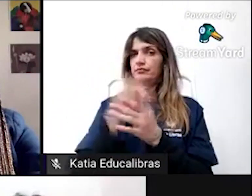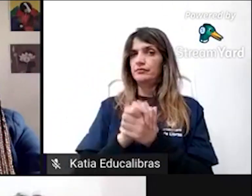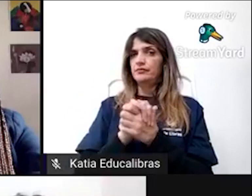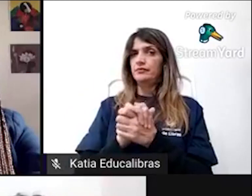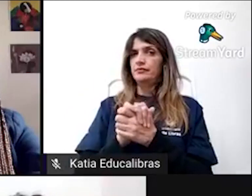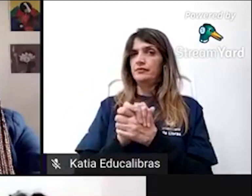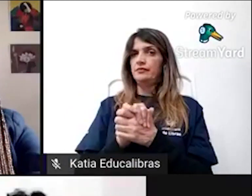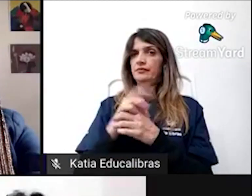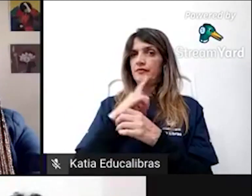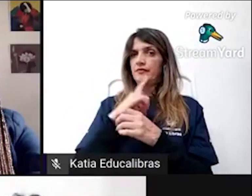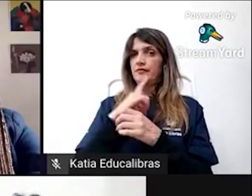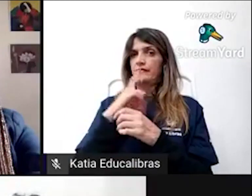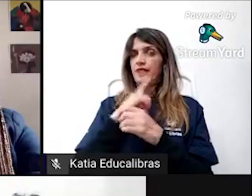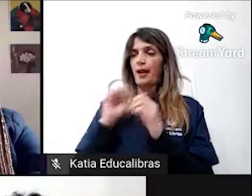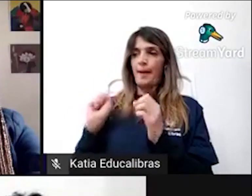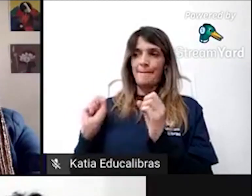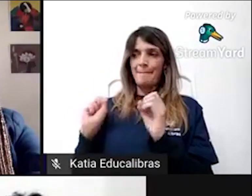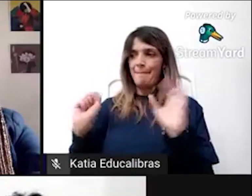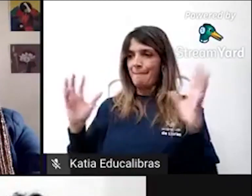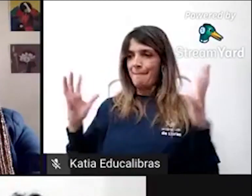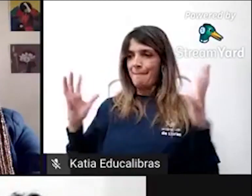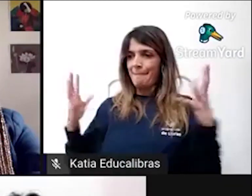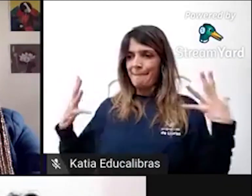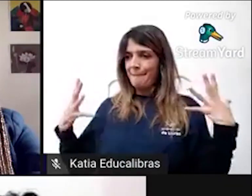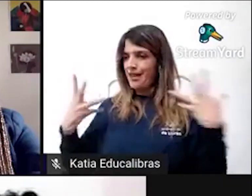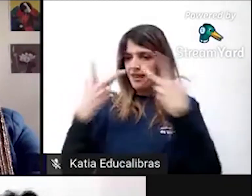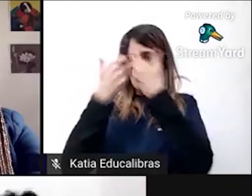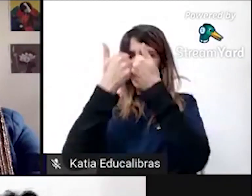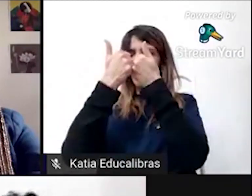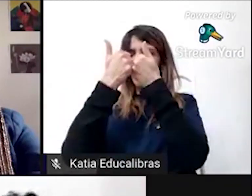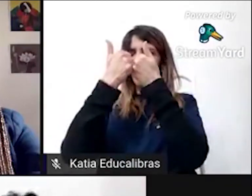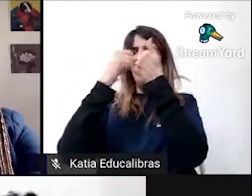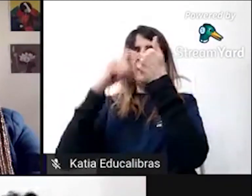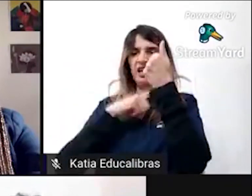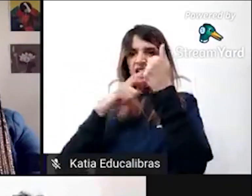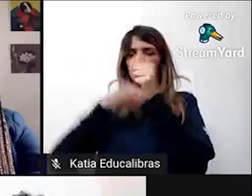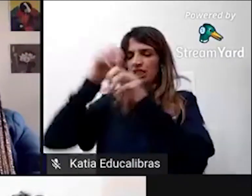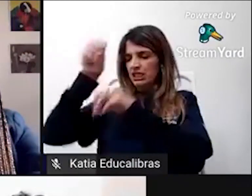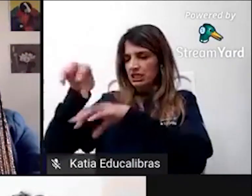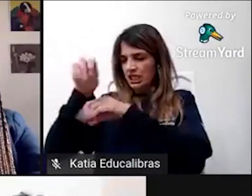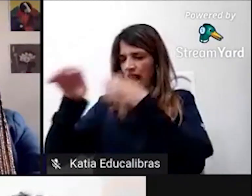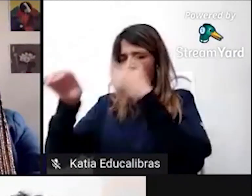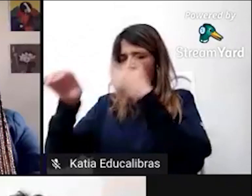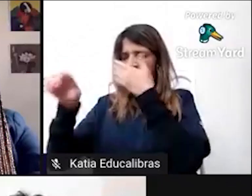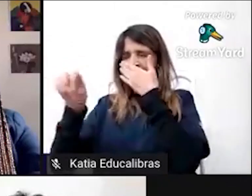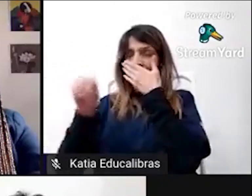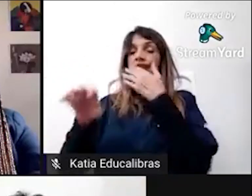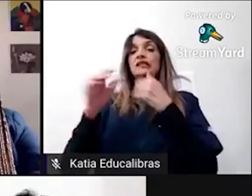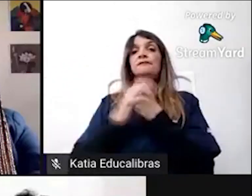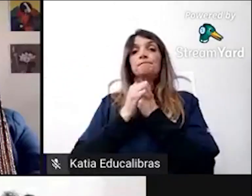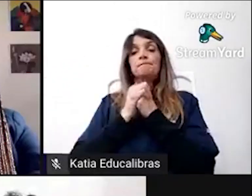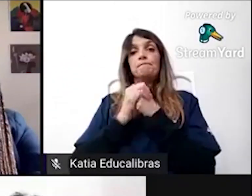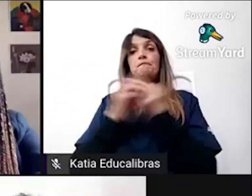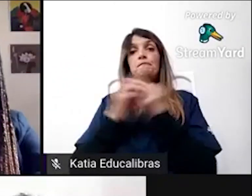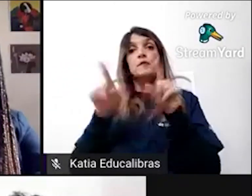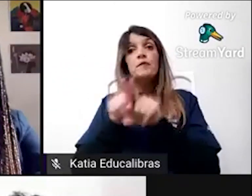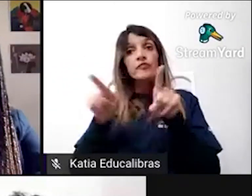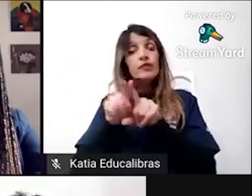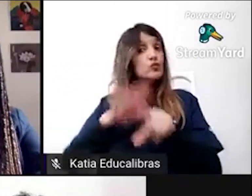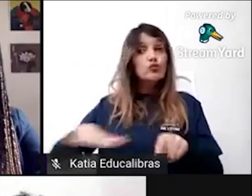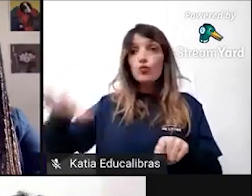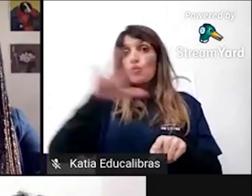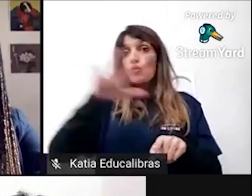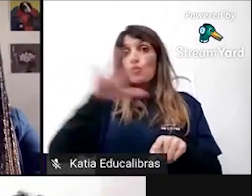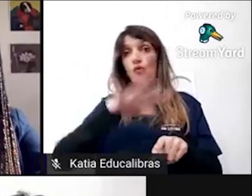ela é carregada de milagres, ela é carregada de ensinamentos, e todas